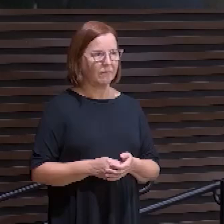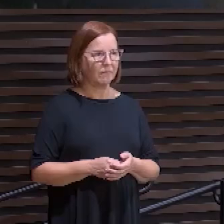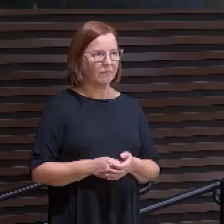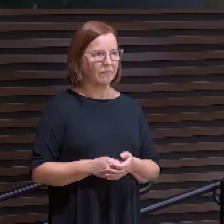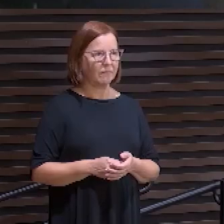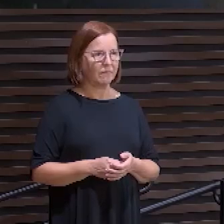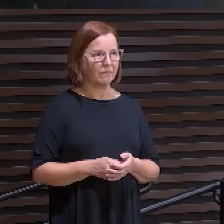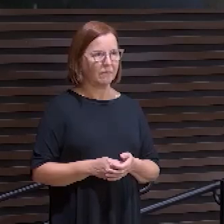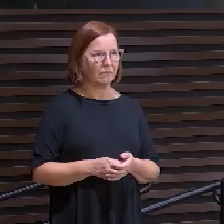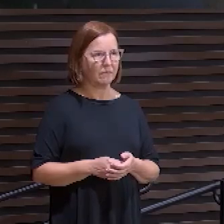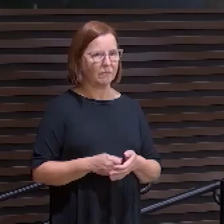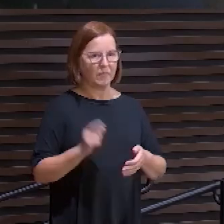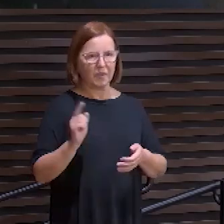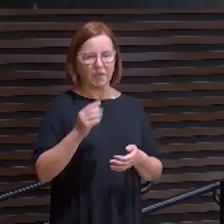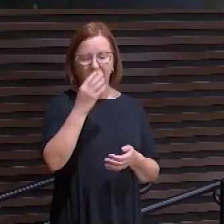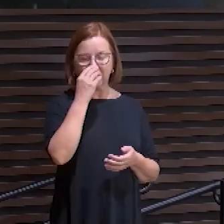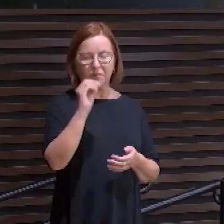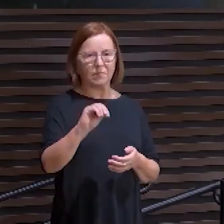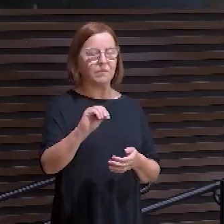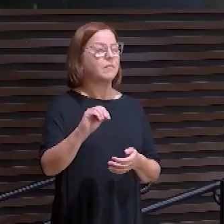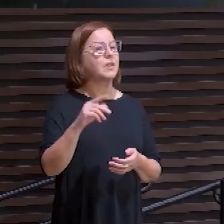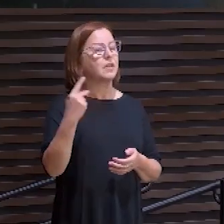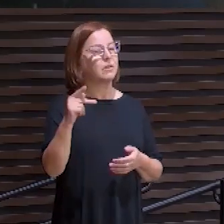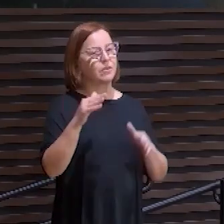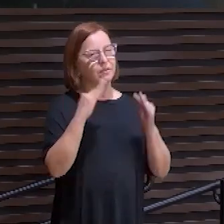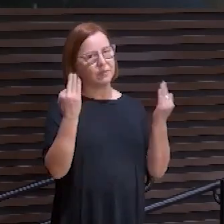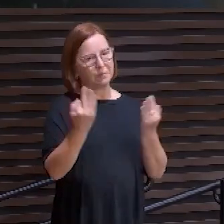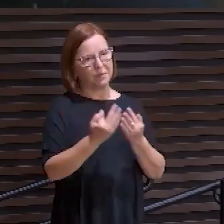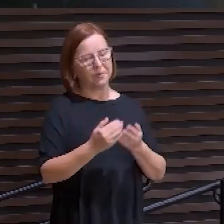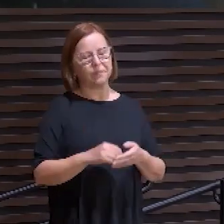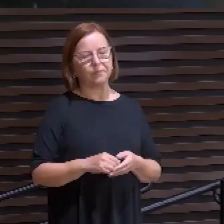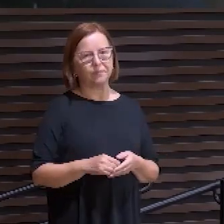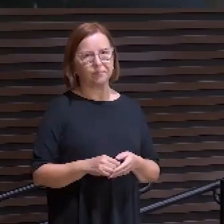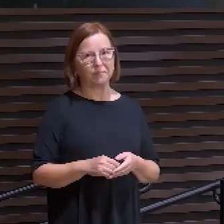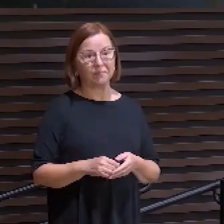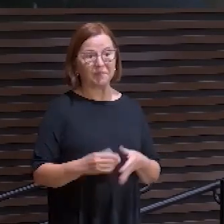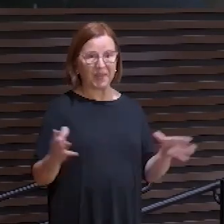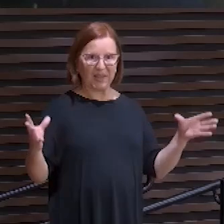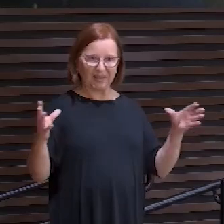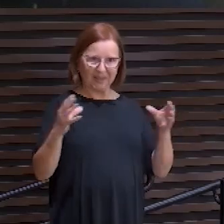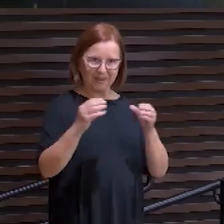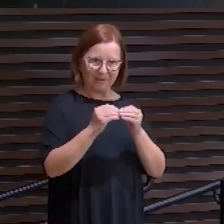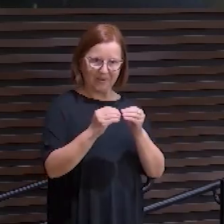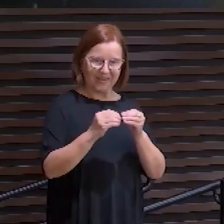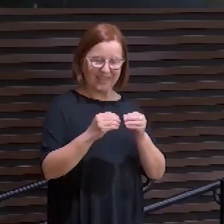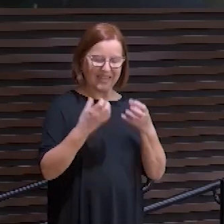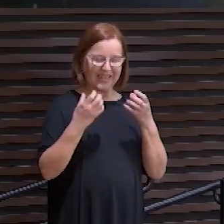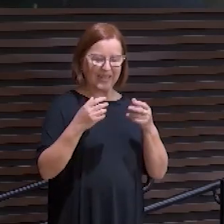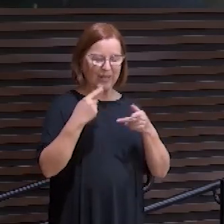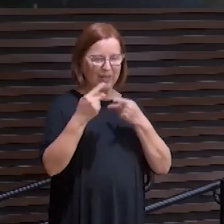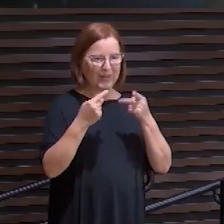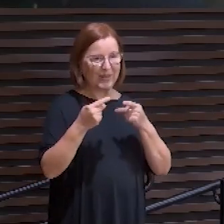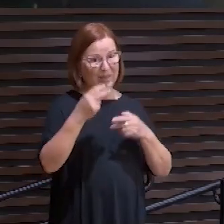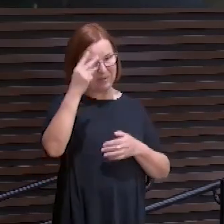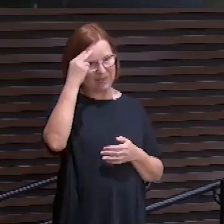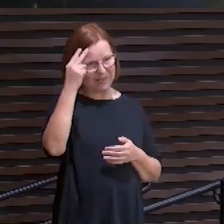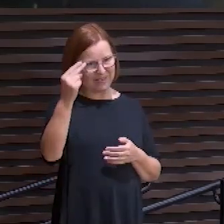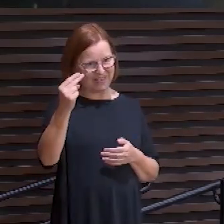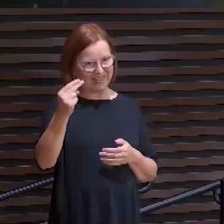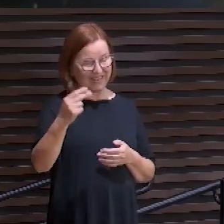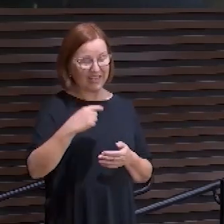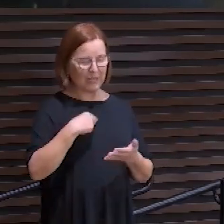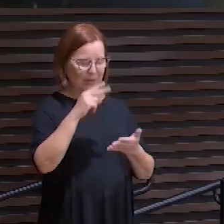Não negligencie sua família. Para concluir, eu quero só contar uma história aqui, que eu